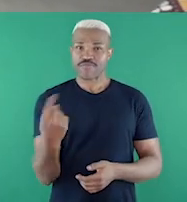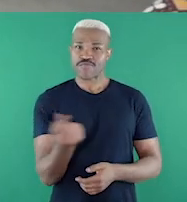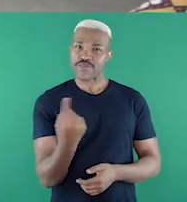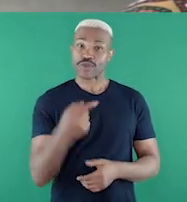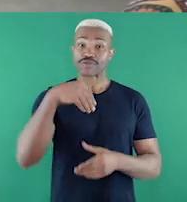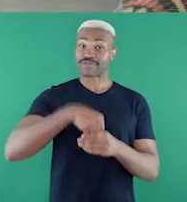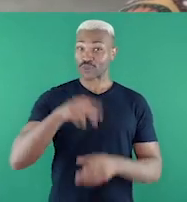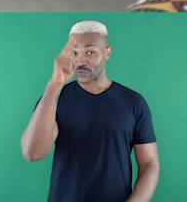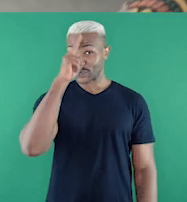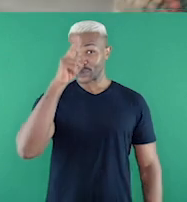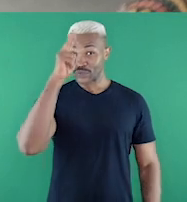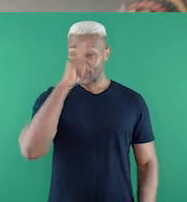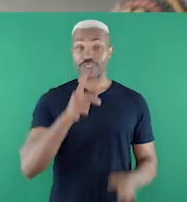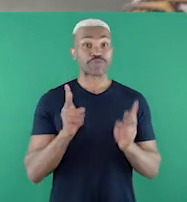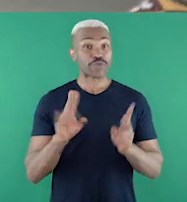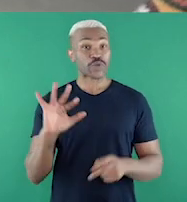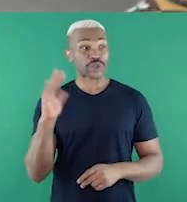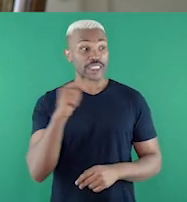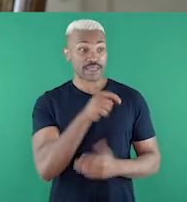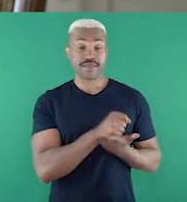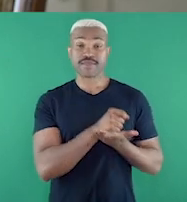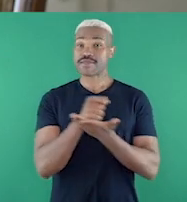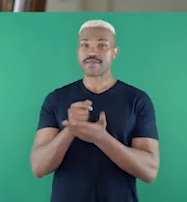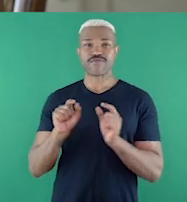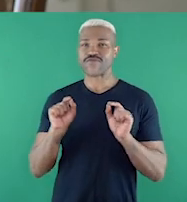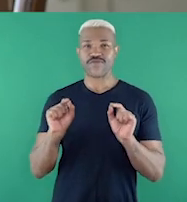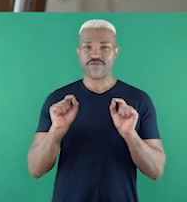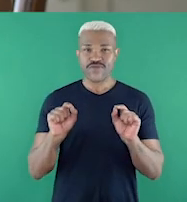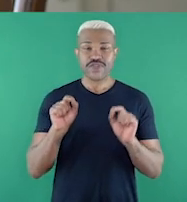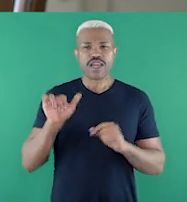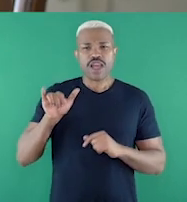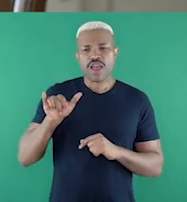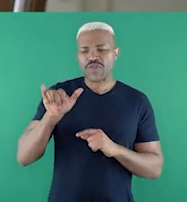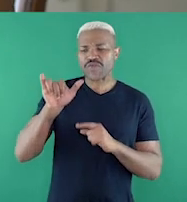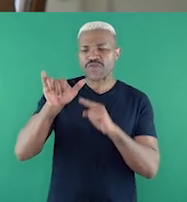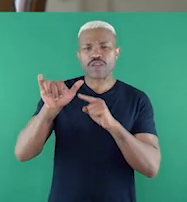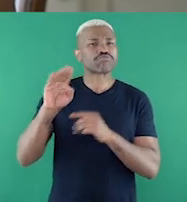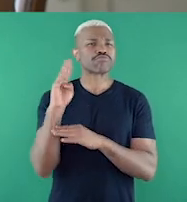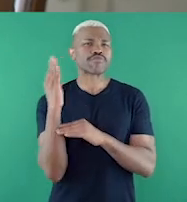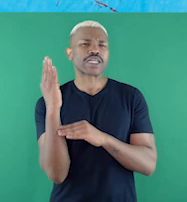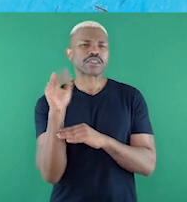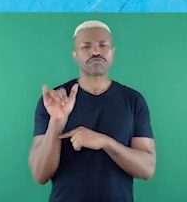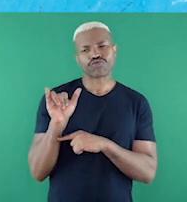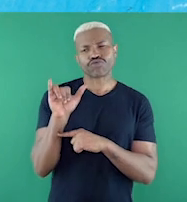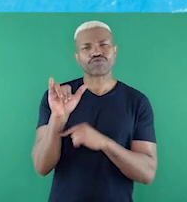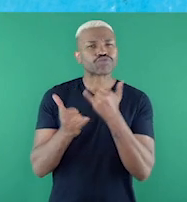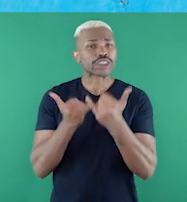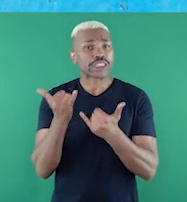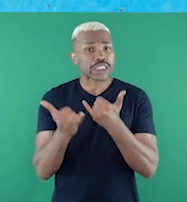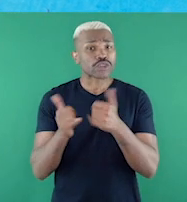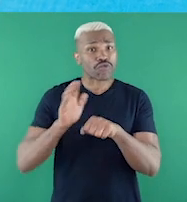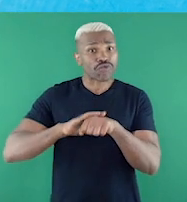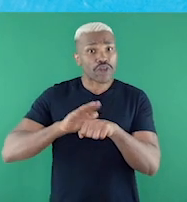meio da história. O mesmo acontece quando ele leva justamente um aviãozinho de madeira, um aviãozinho